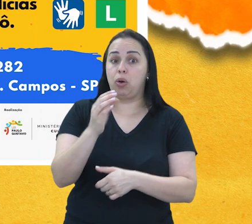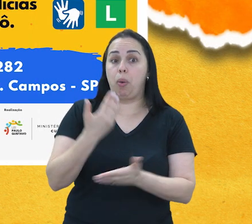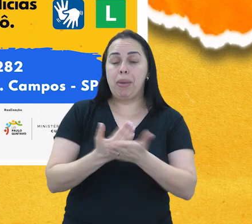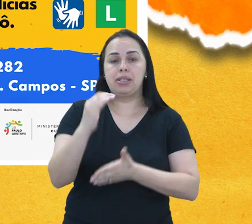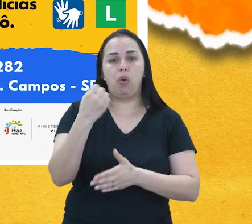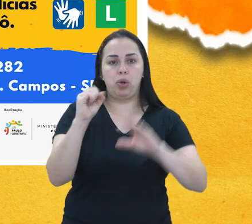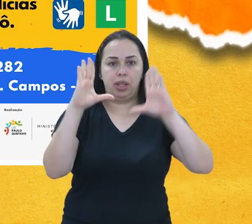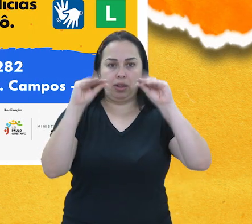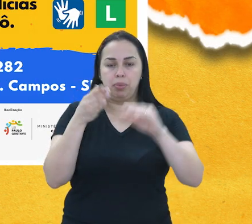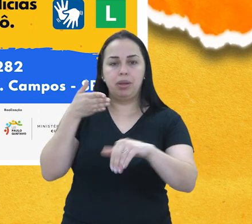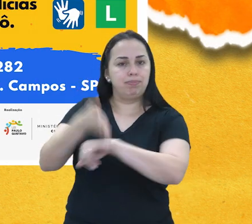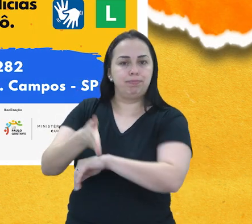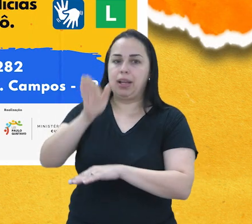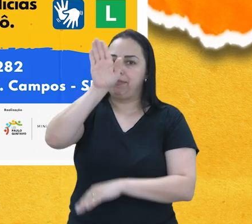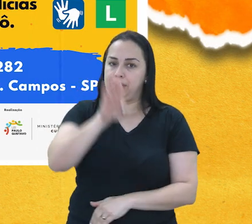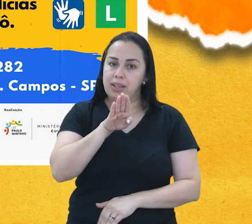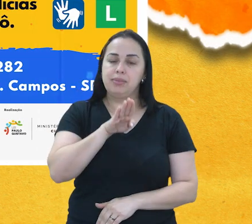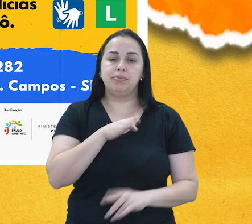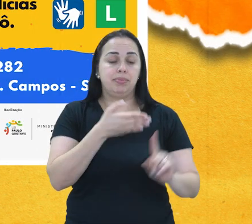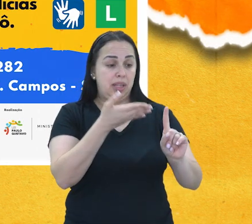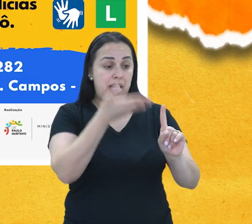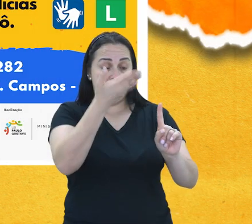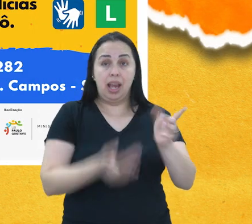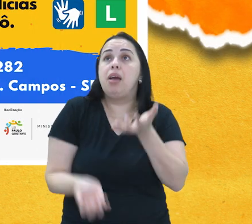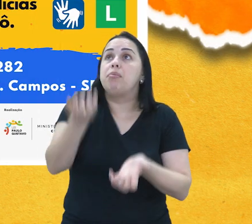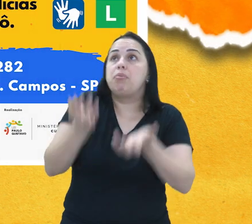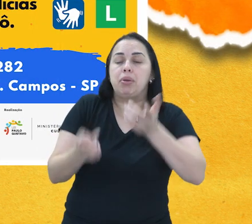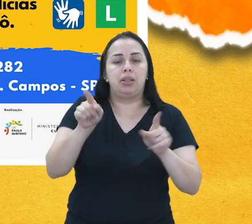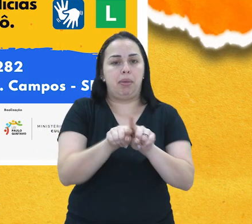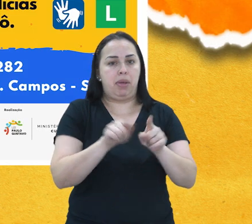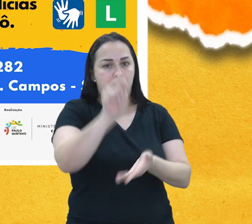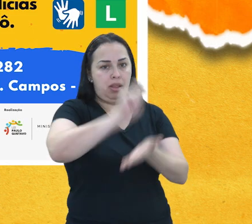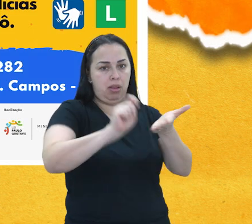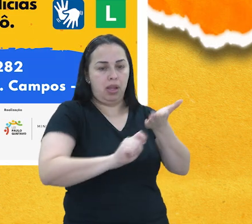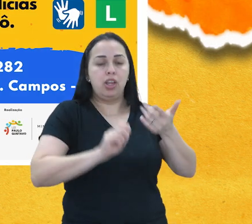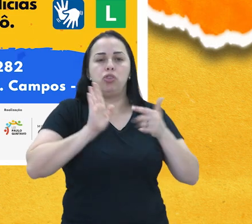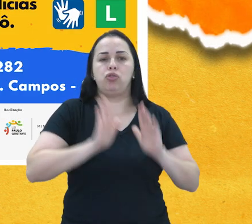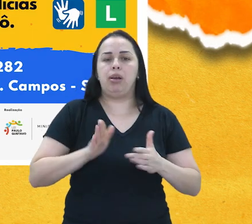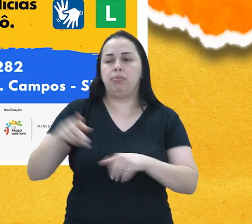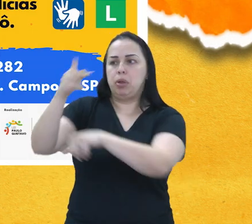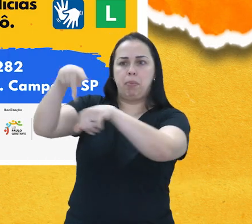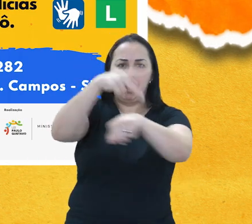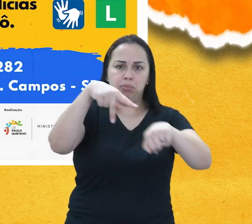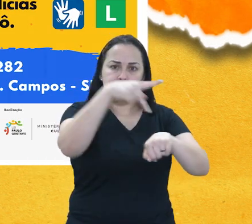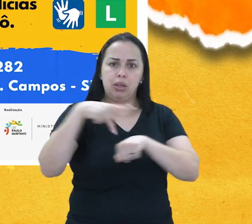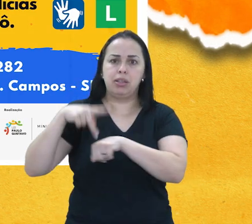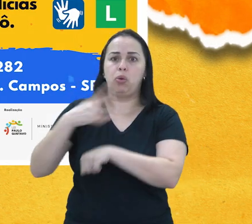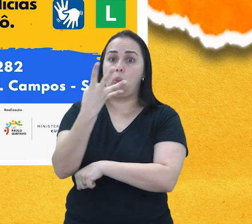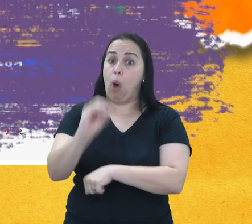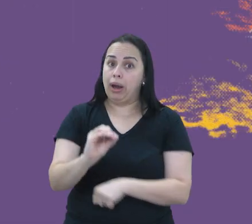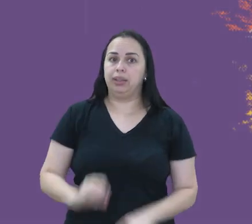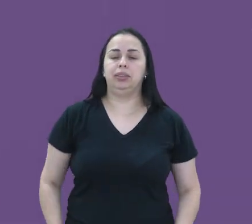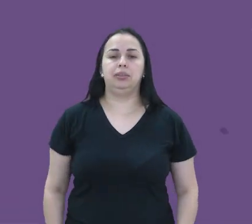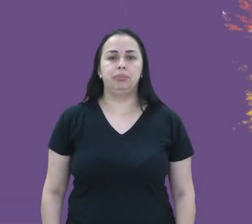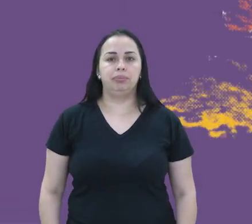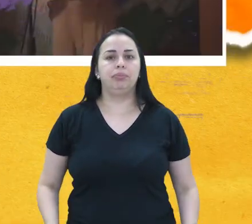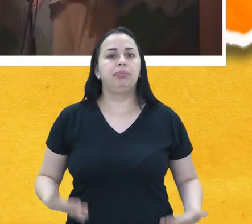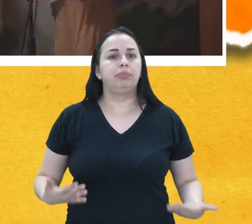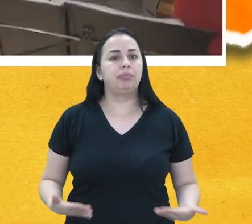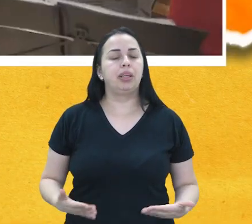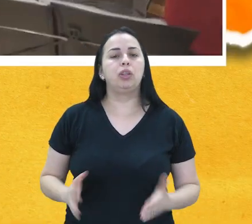será às 8 da noite, com entrada gratuita. Rogério é malabarista e escritor e já se apresentou em mais de 40 países.